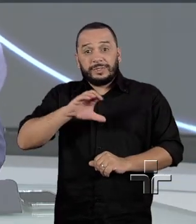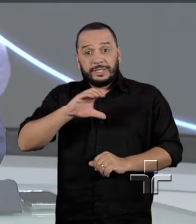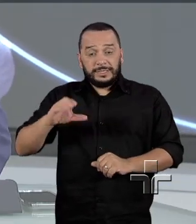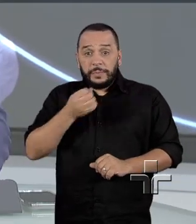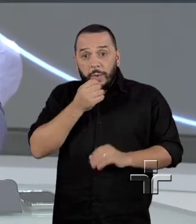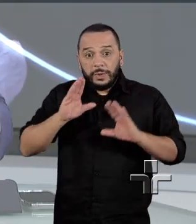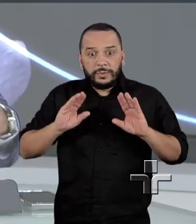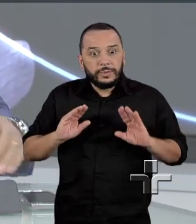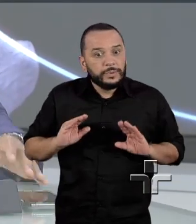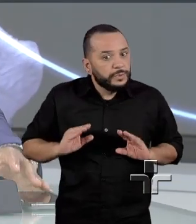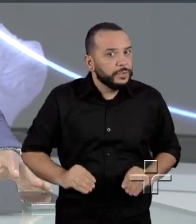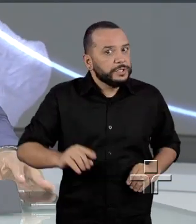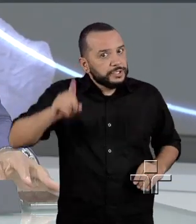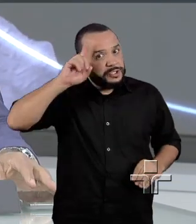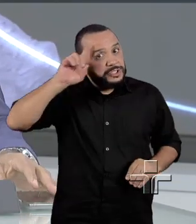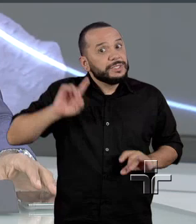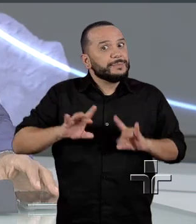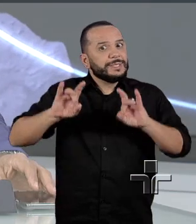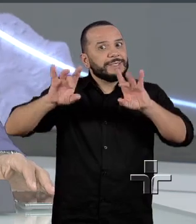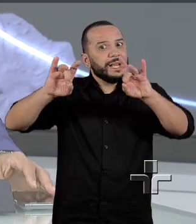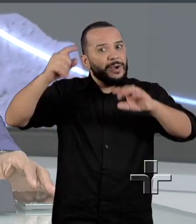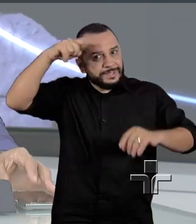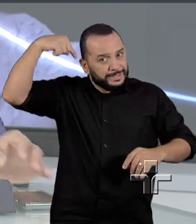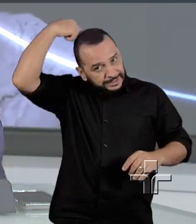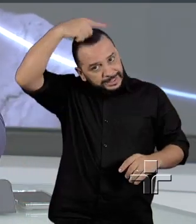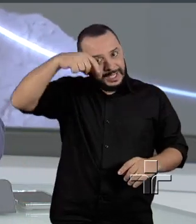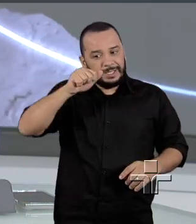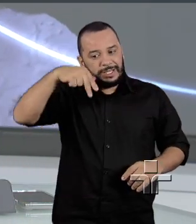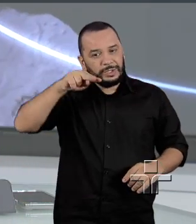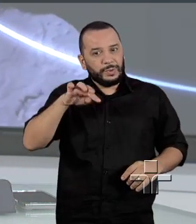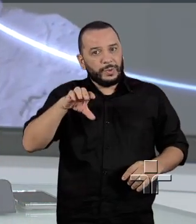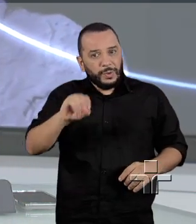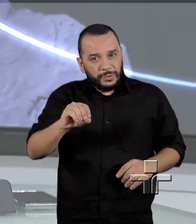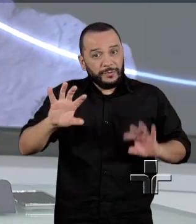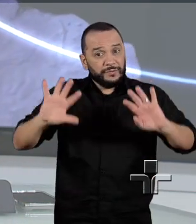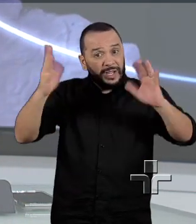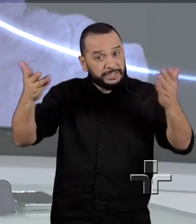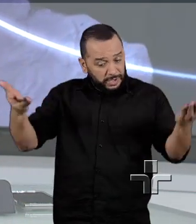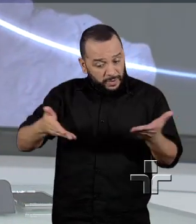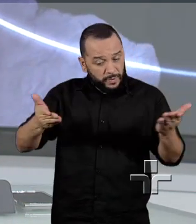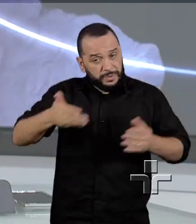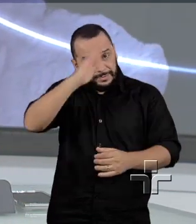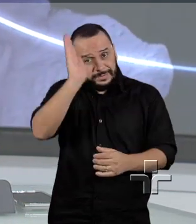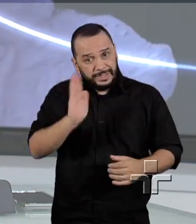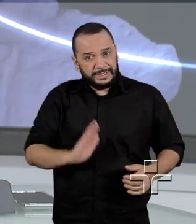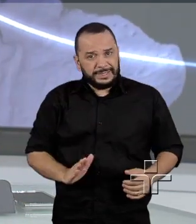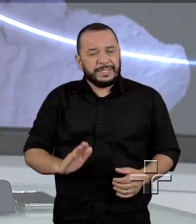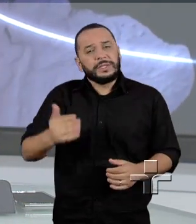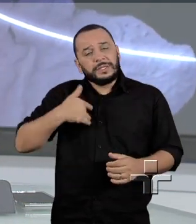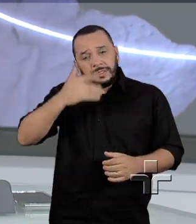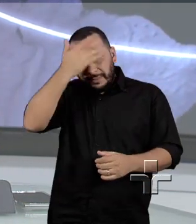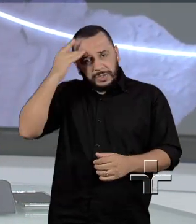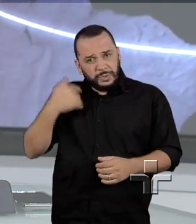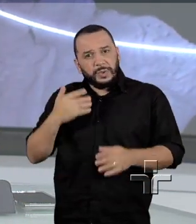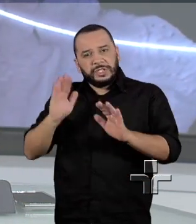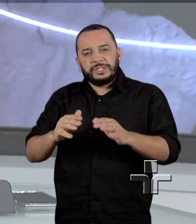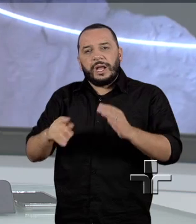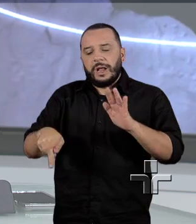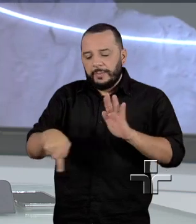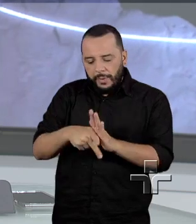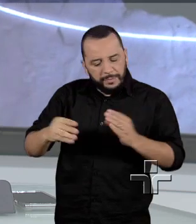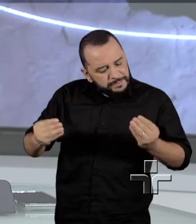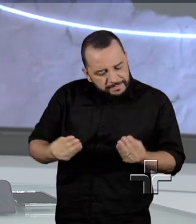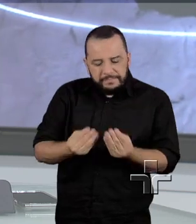noite vai para o dia de Santo Antônio, celebrado hoje em todo o Brasil. Fiéis e devotos participaram de missas e procissões em